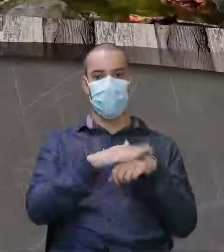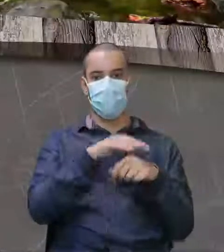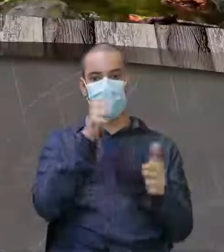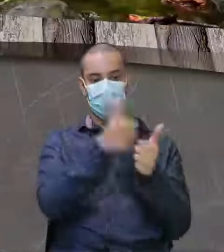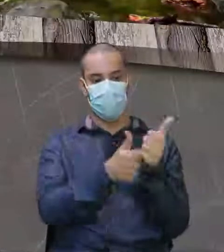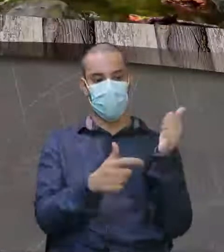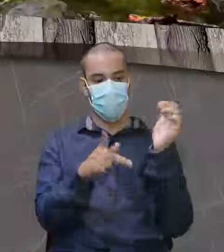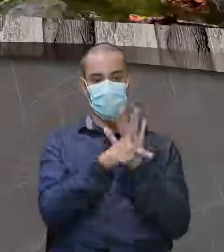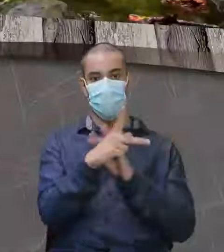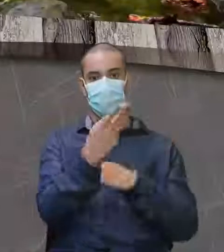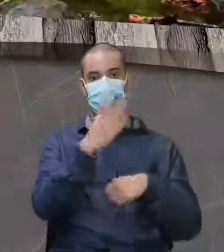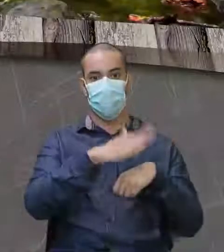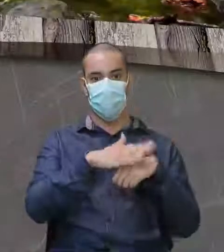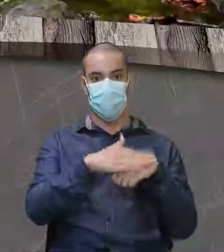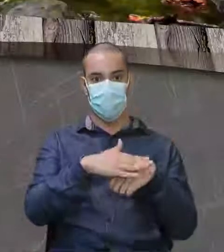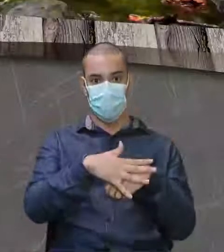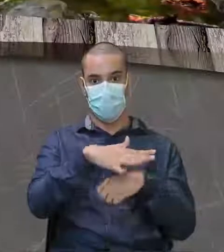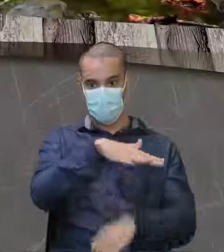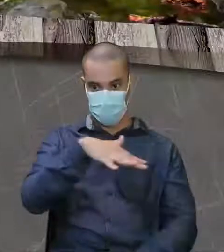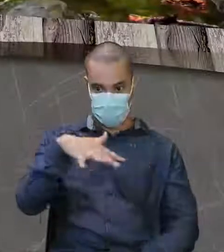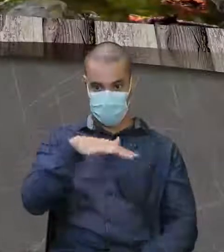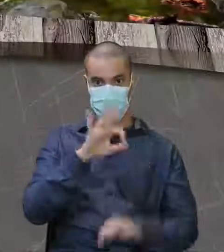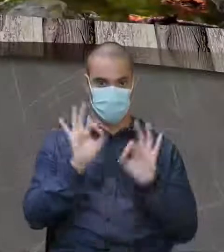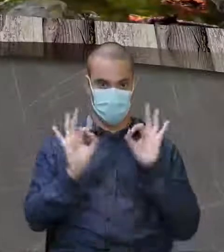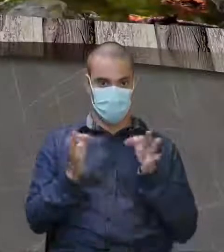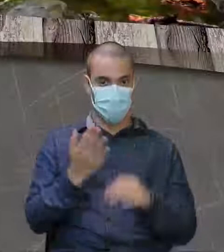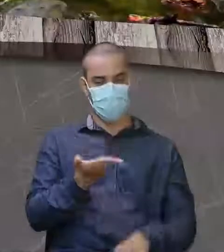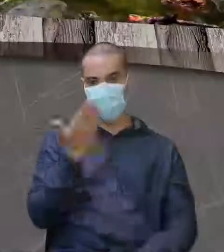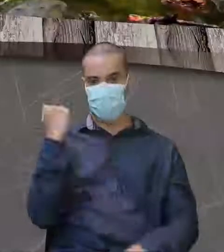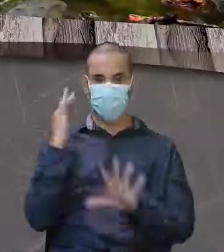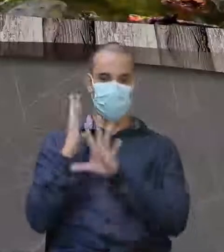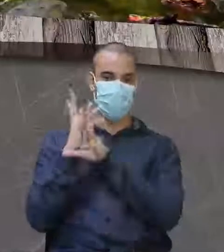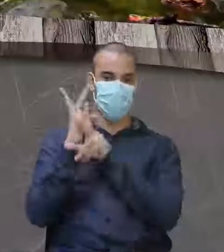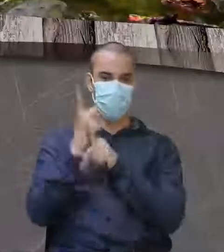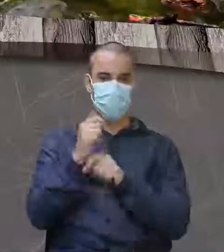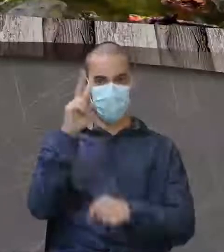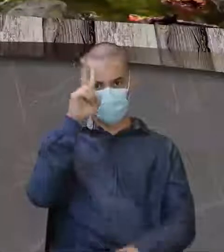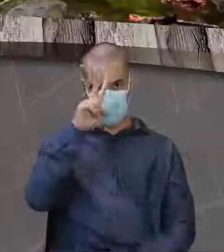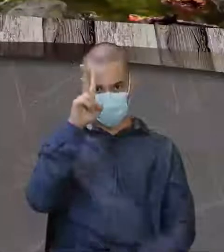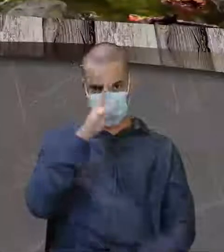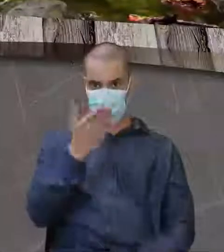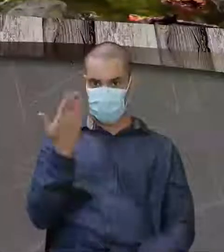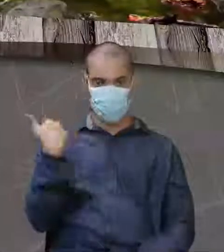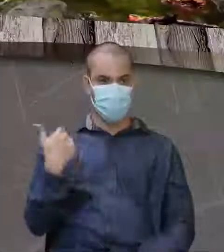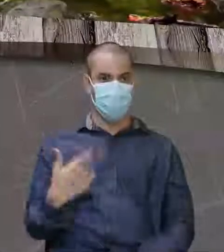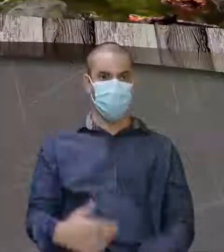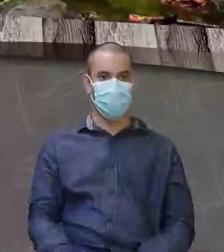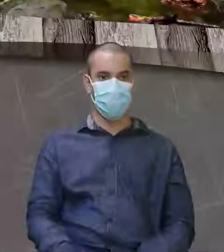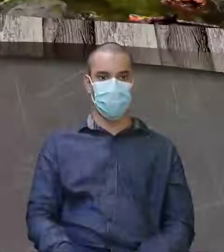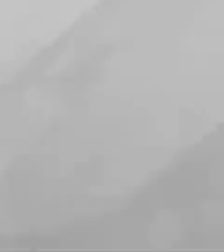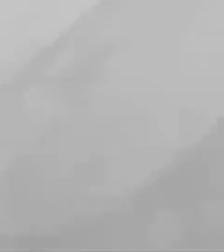indivíduo pratica em um determinado ambiente. Tá bom? Vamos lá para a nossa revisão para dar uma relembrada? Vai lá.